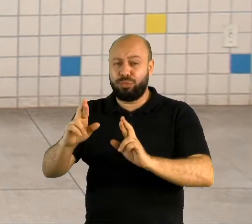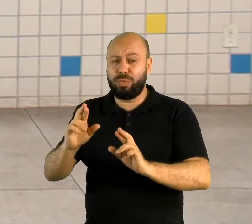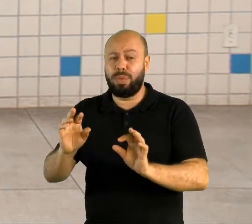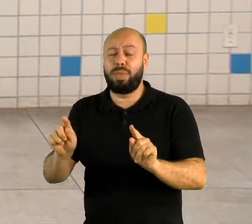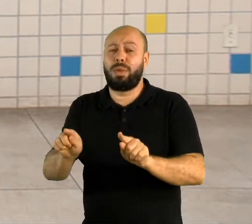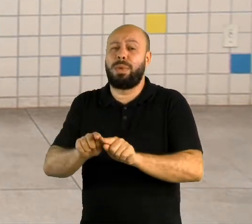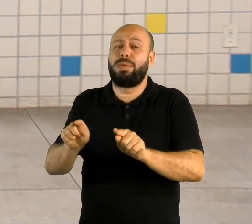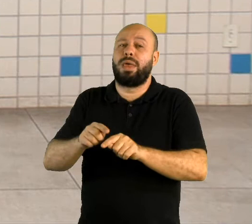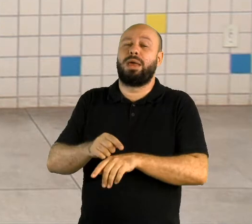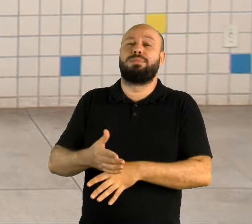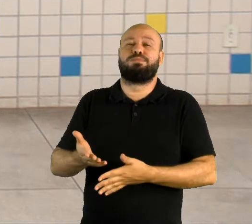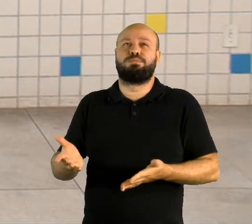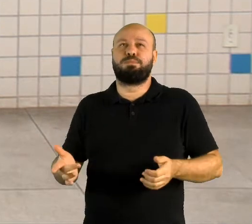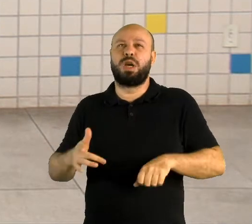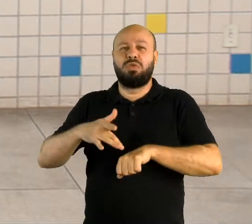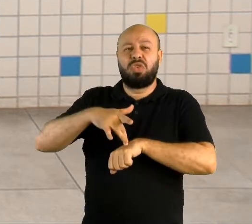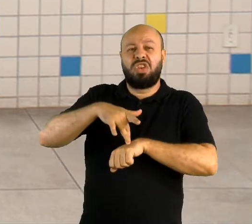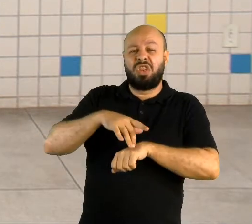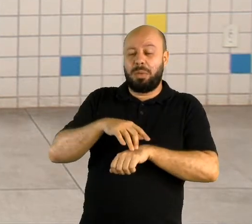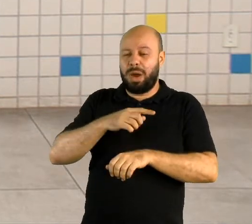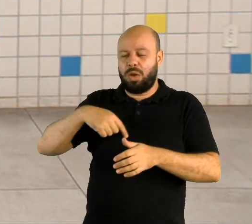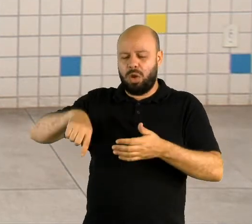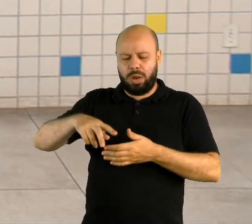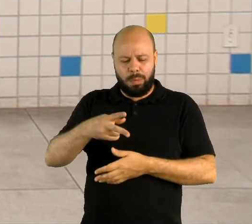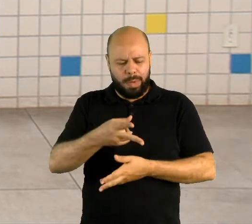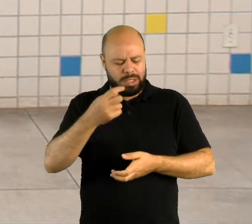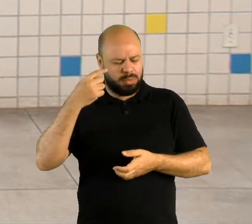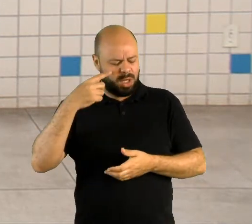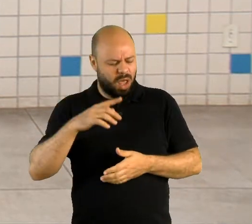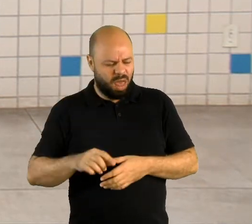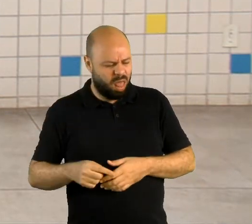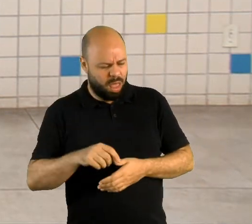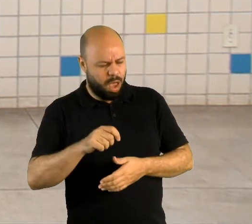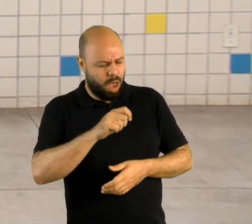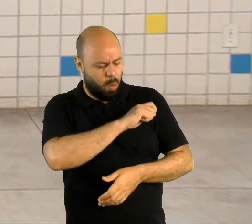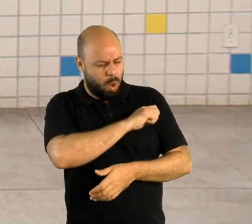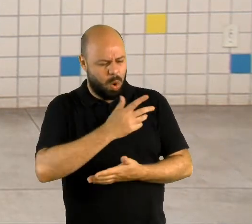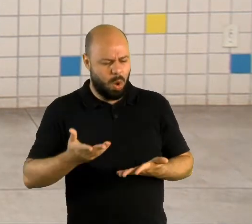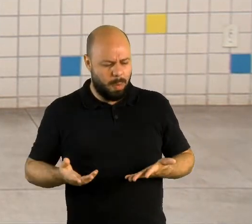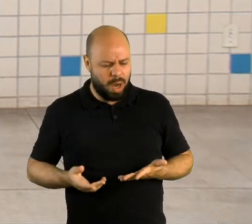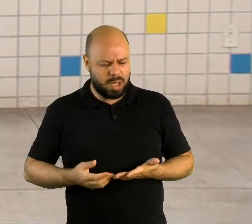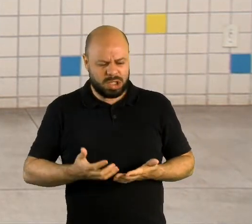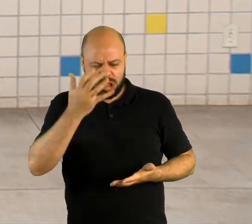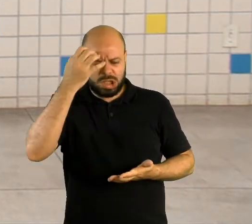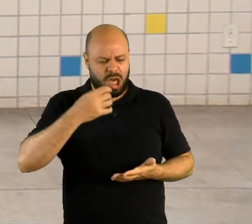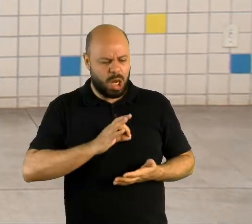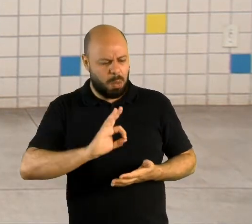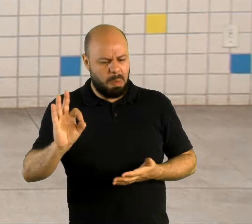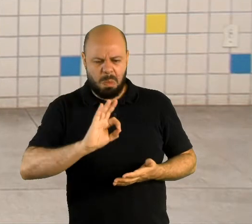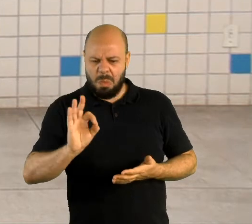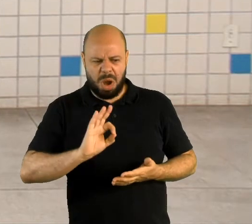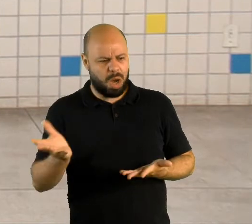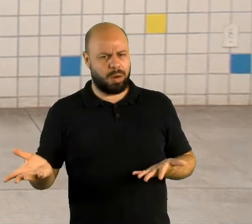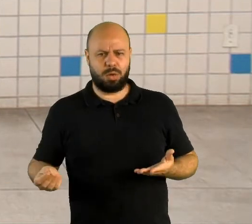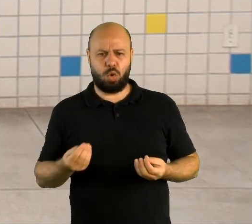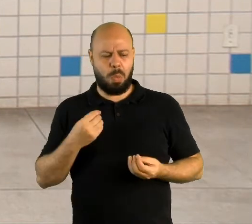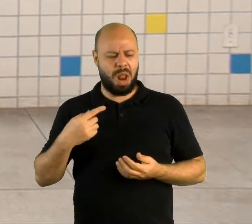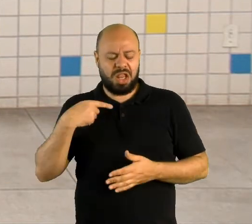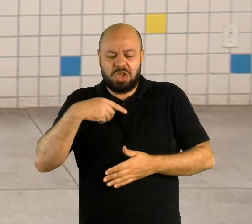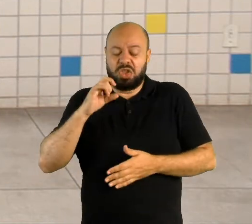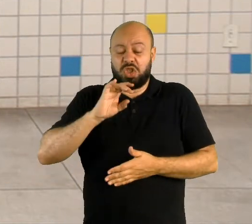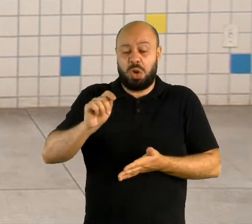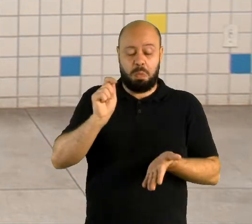não percebeu que esses alunos não estavam fazendo o exame a sério. Estavam ali